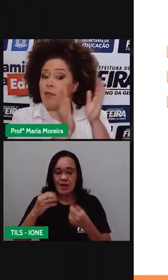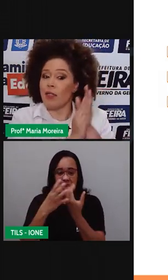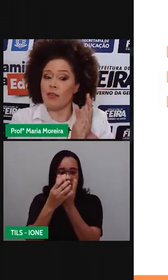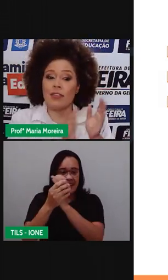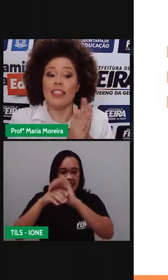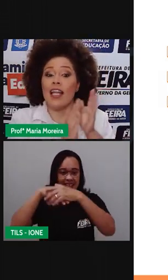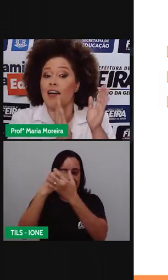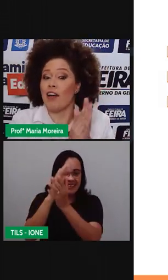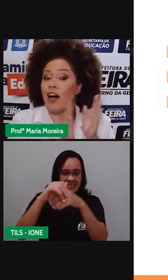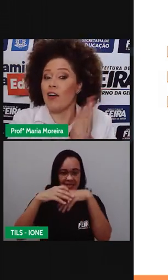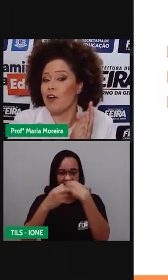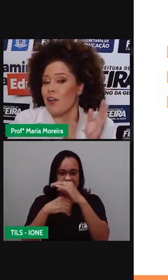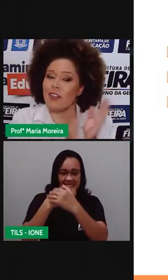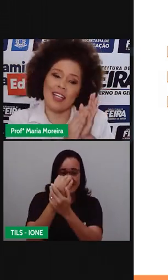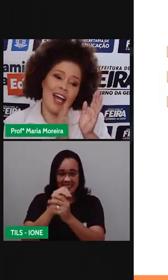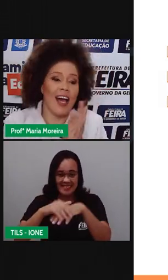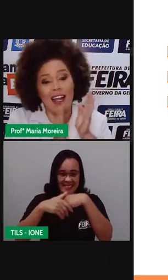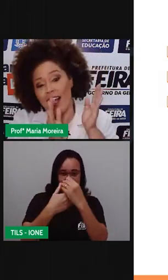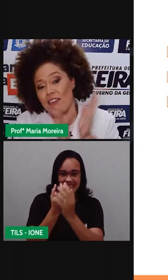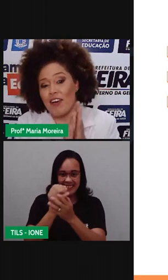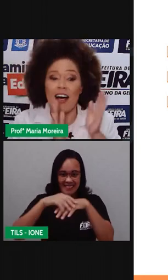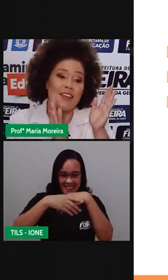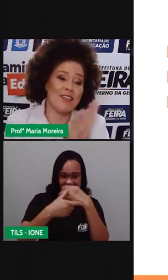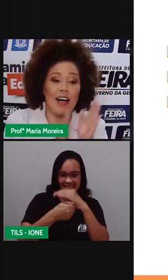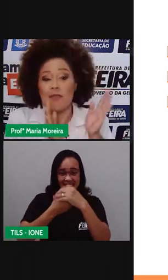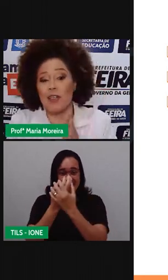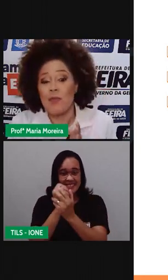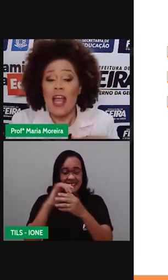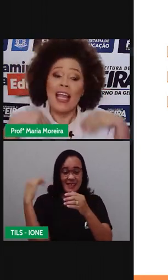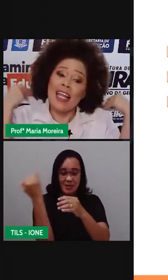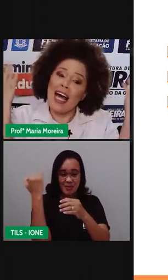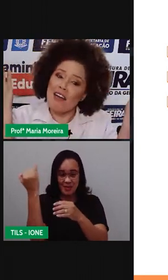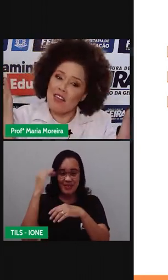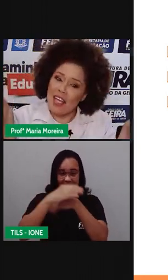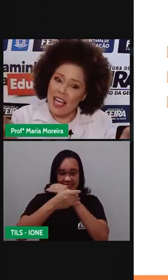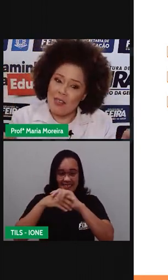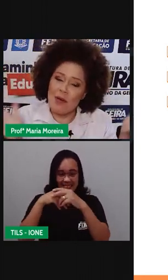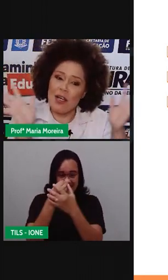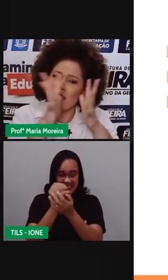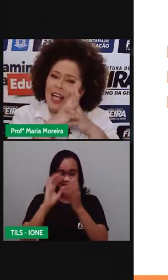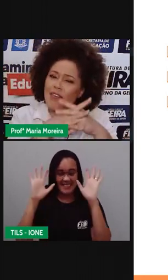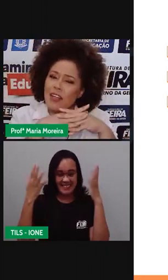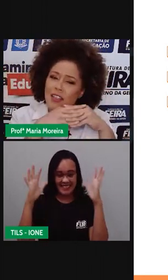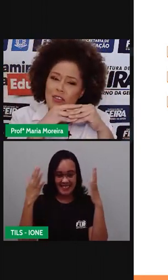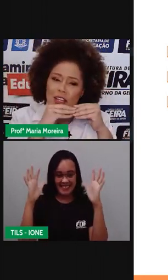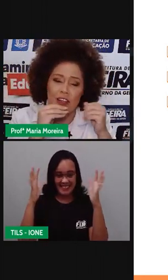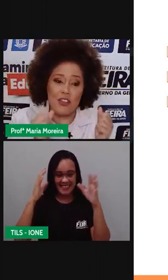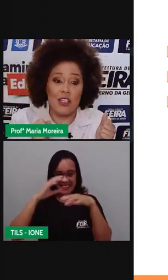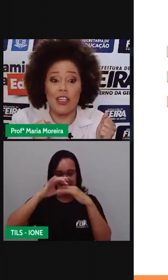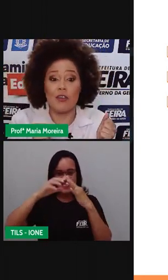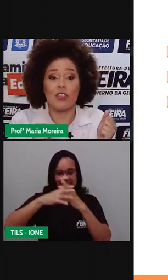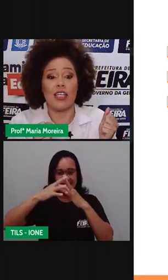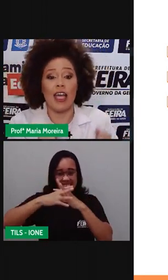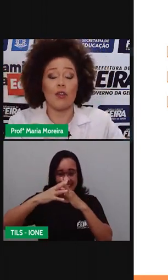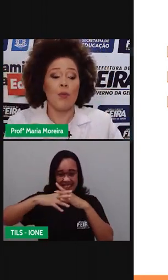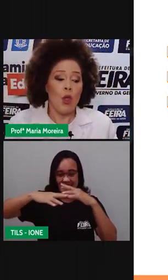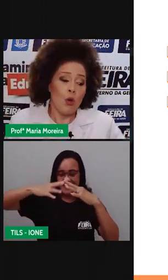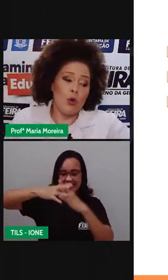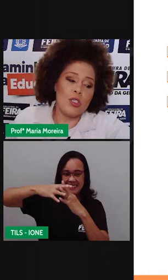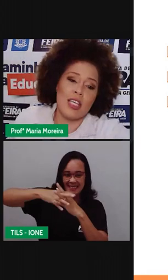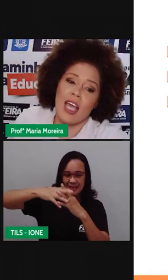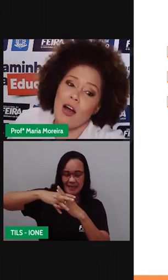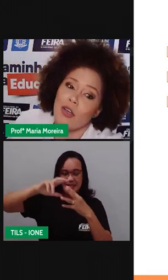Lavar uma mão, lavar outra, lavar uma mão. Lavem as mãos, lavem entre os dedinhos,